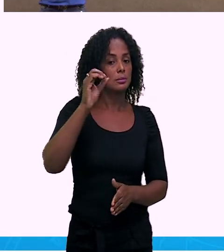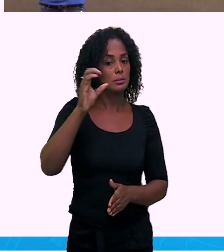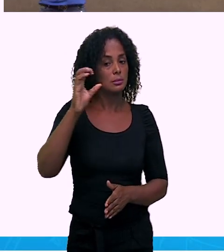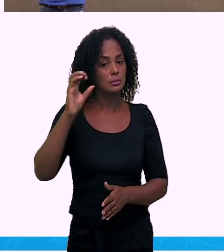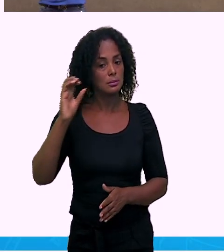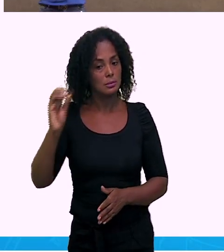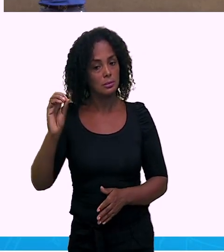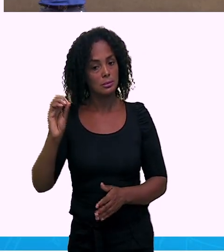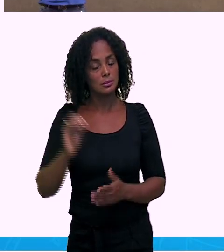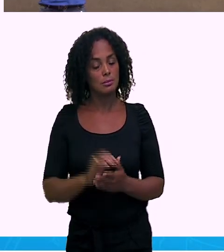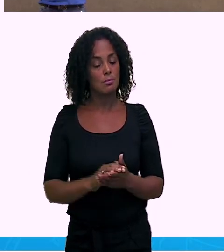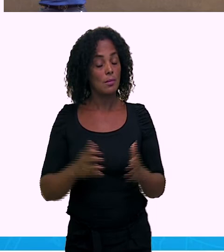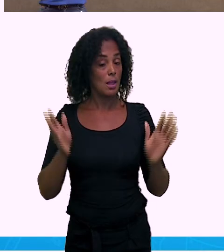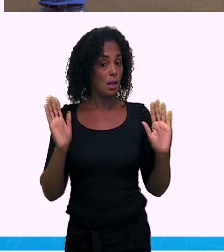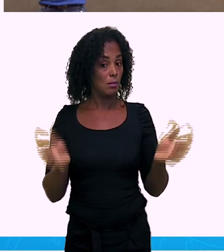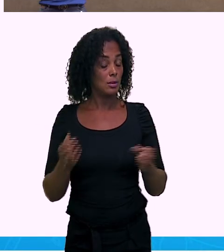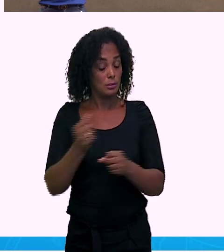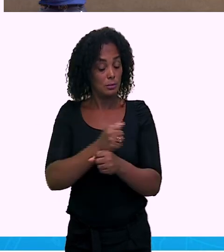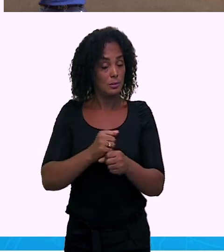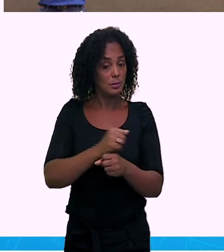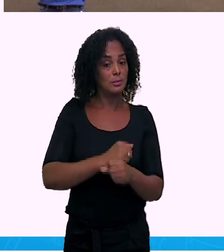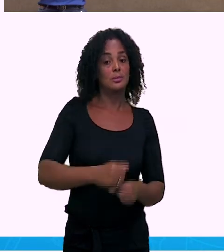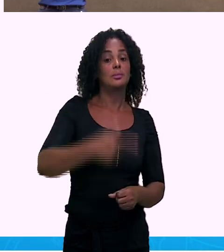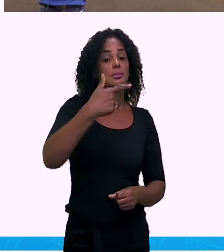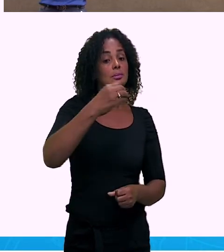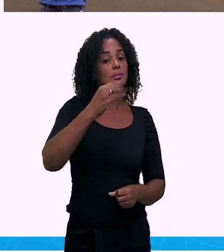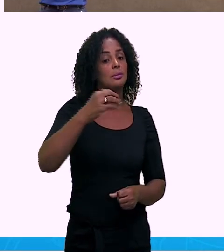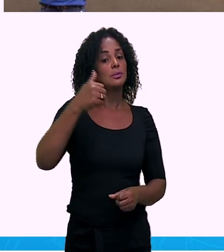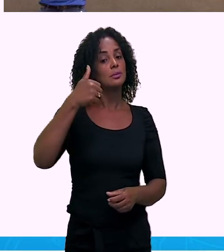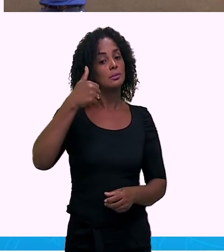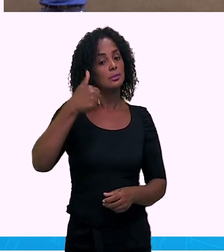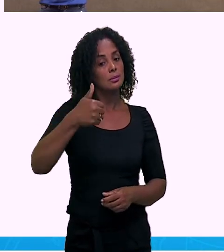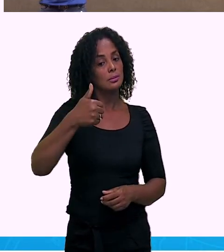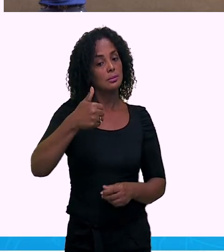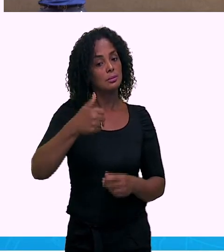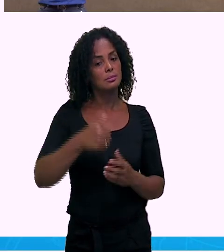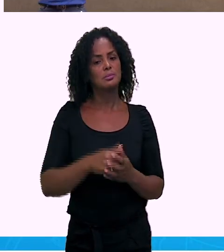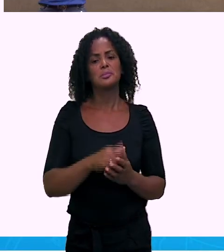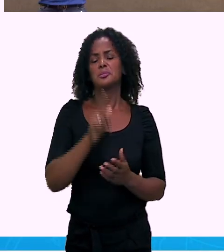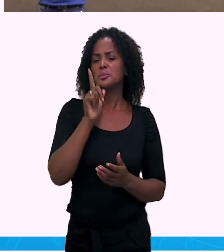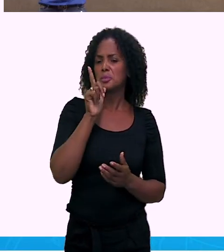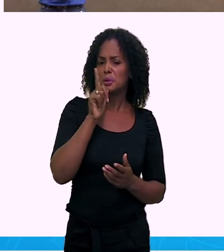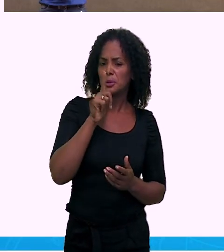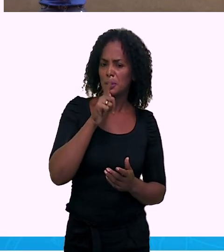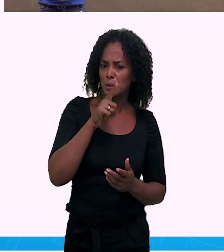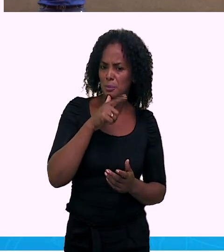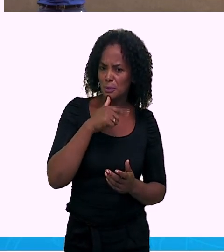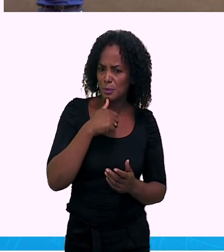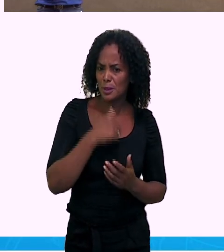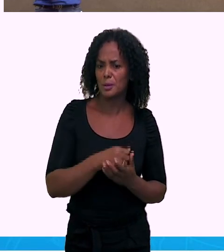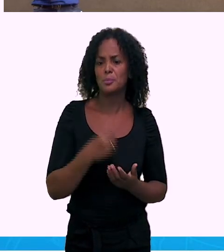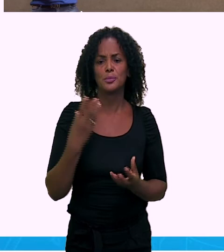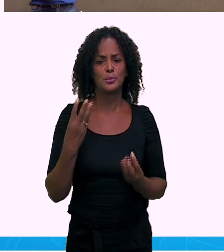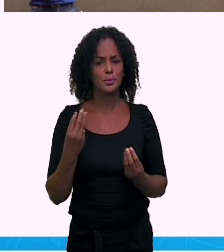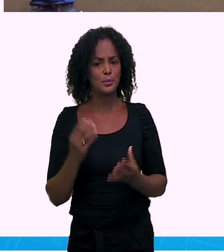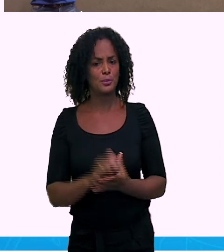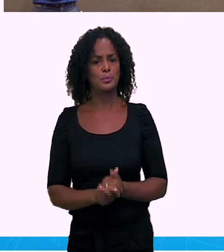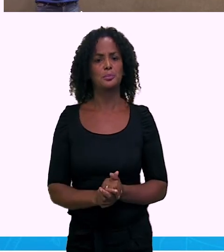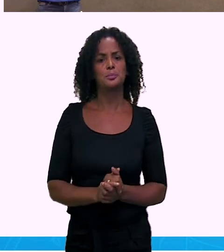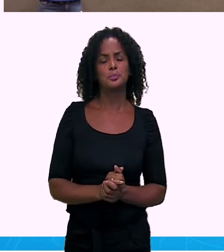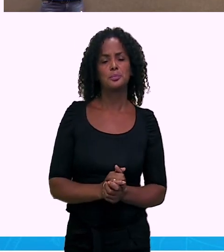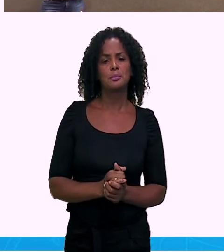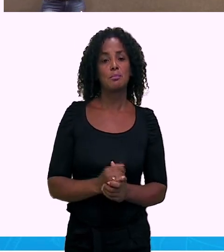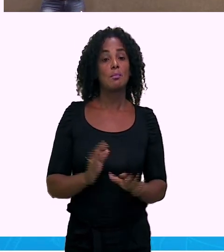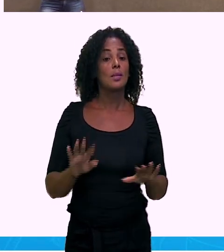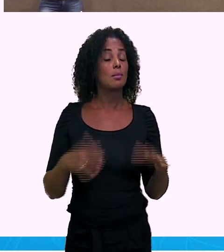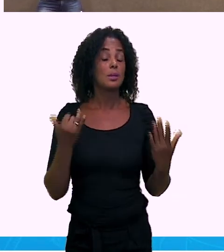ano 2021 ainda. Então, ainda temos muito tempo aí para virada de século. E